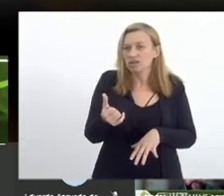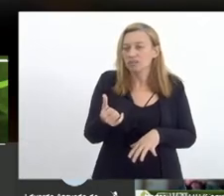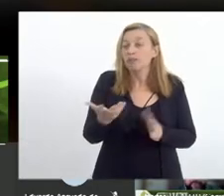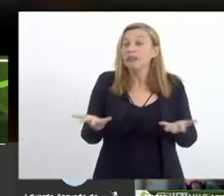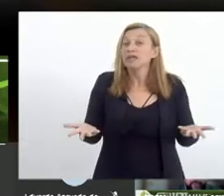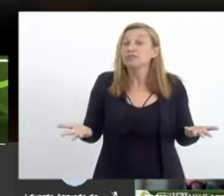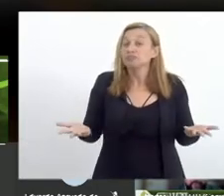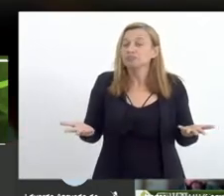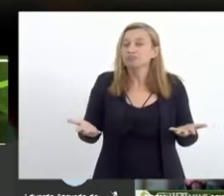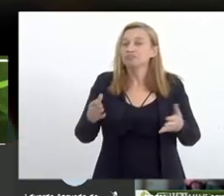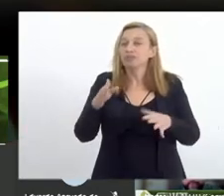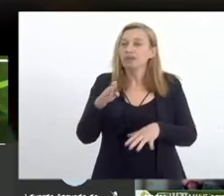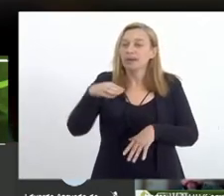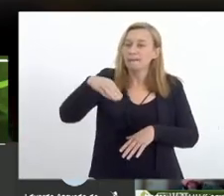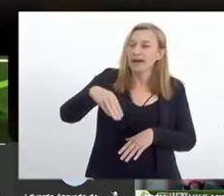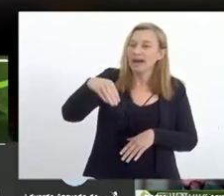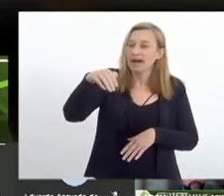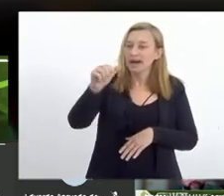Então, Macaé,